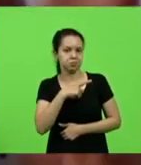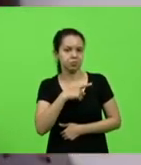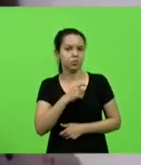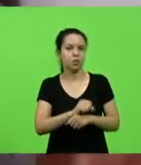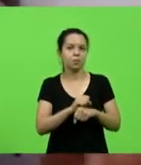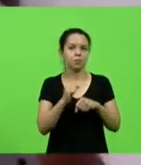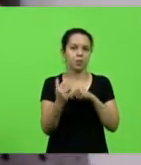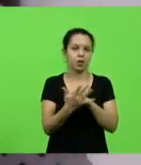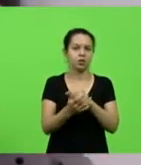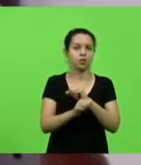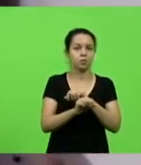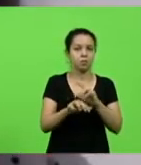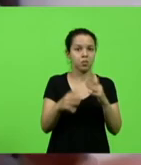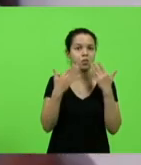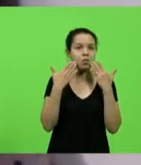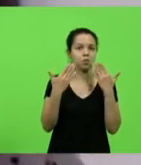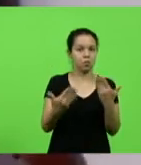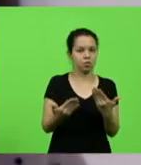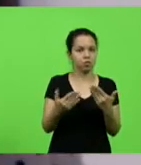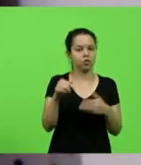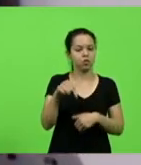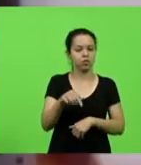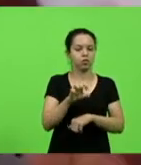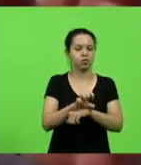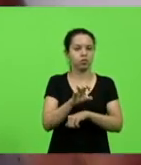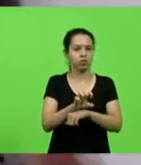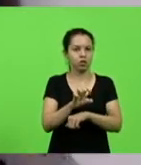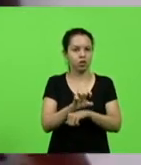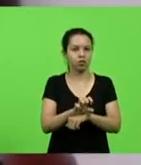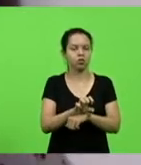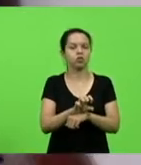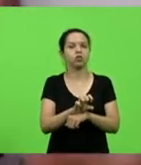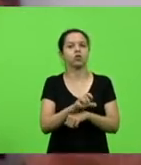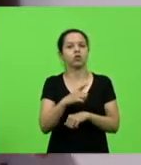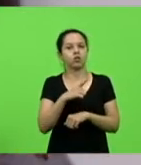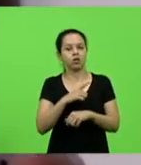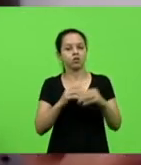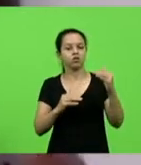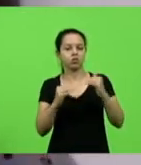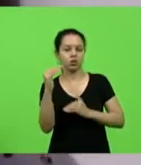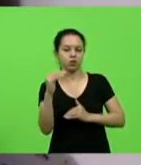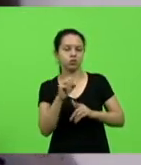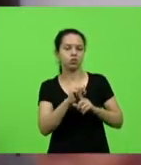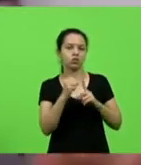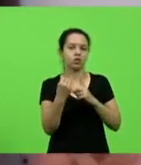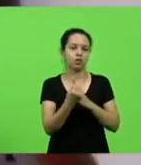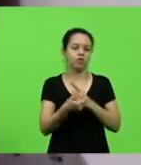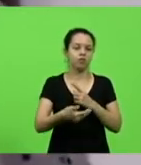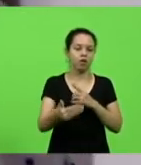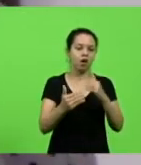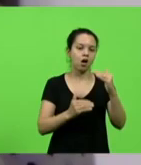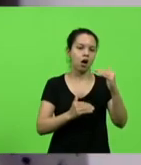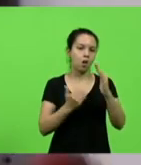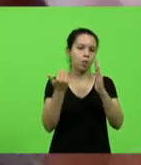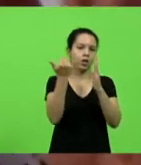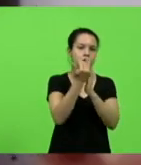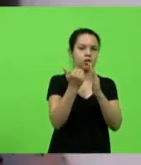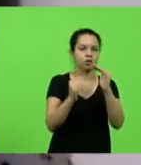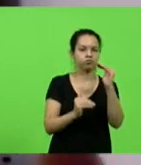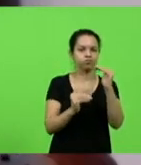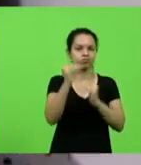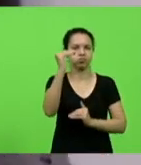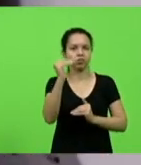mostrado isso. E o nosso estado tem desigualdade social. Nós vamos aumentar a desigualdade social